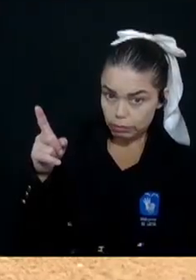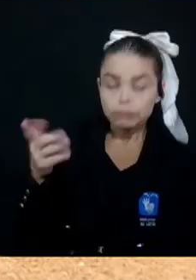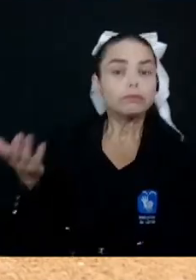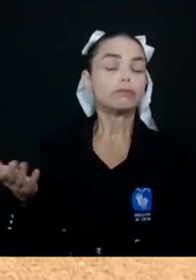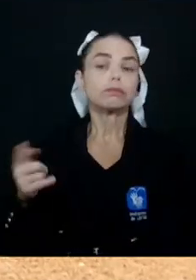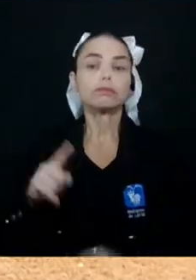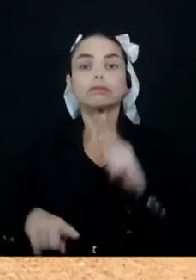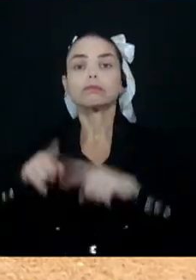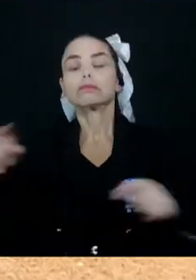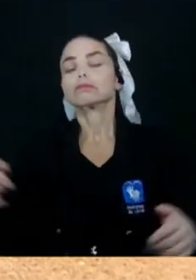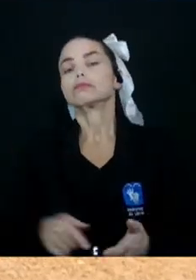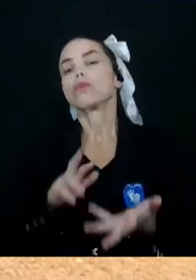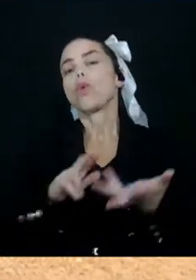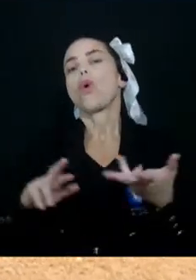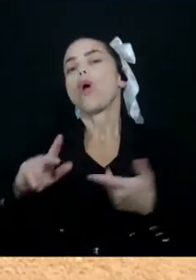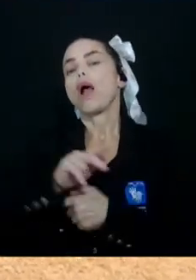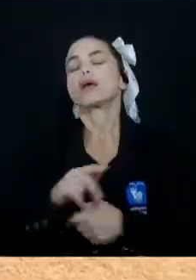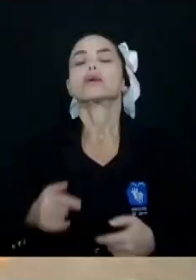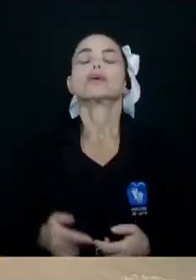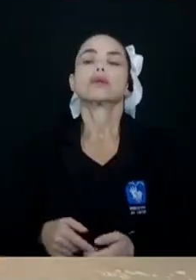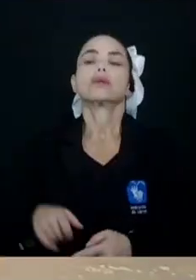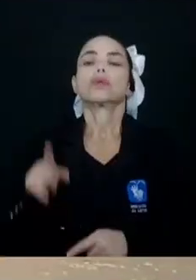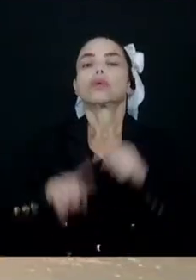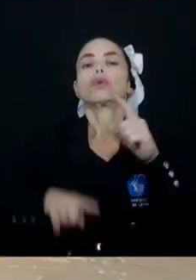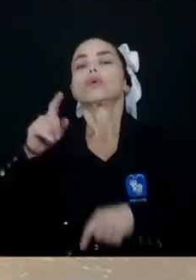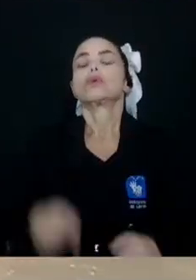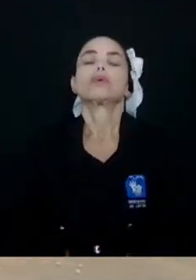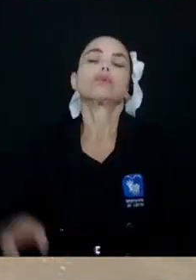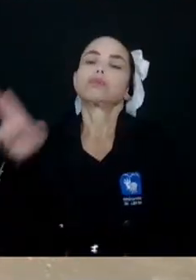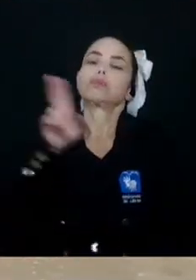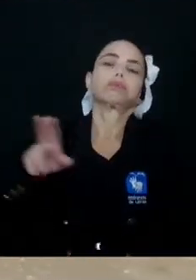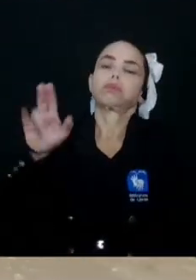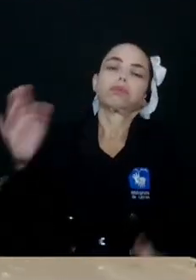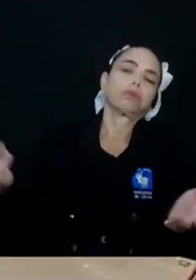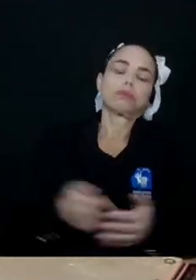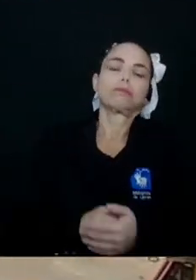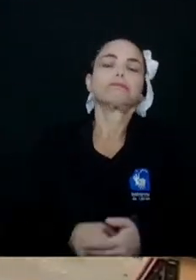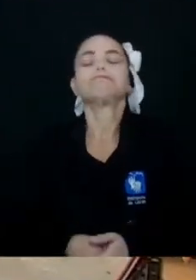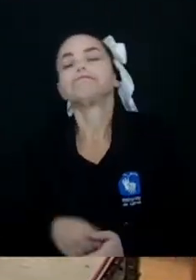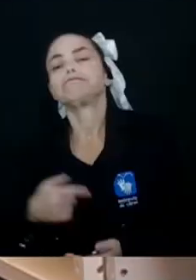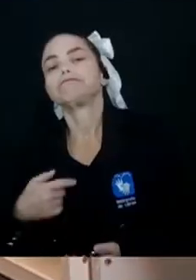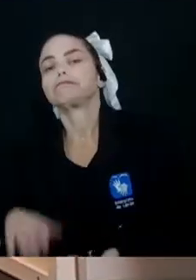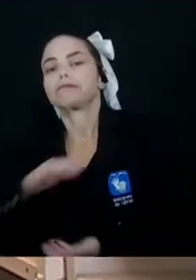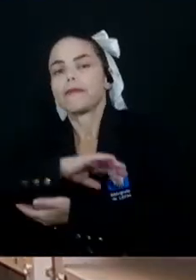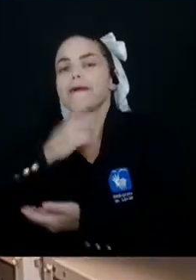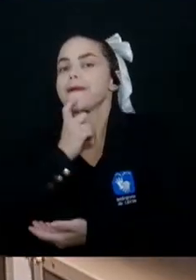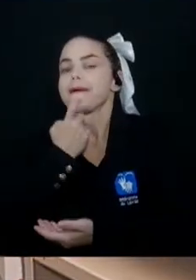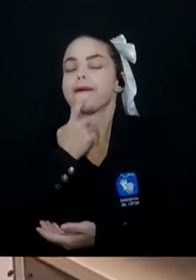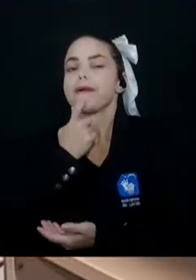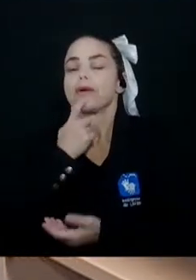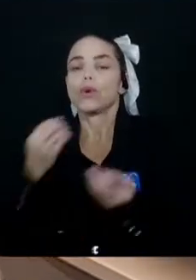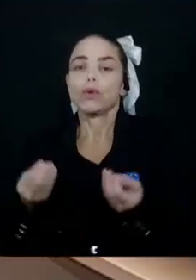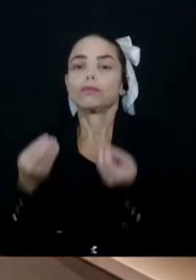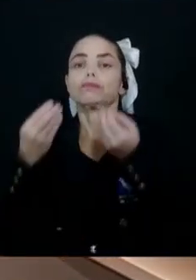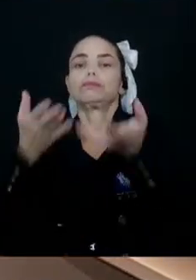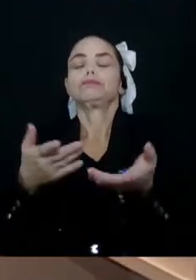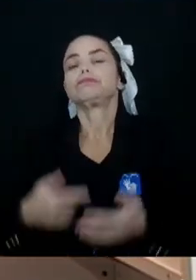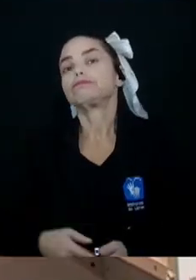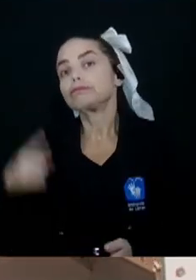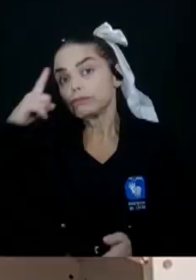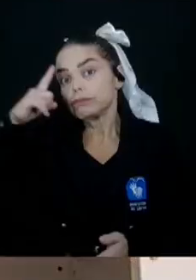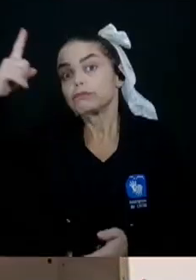outros materiais que já não têm mais utilidade para a Câmara ganharam um novo destino. A ideia é que os bens,